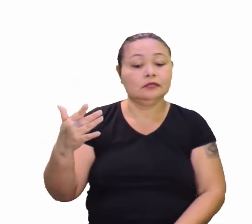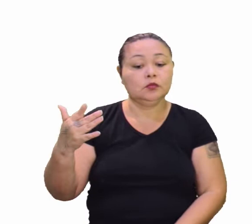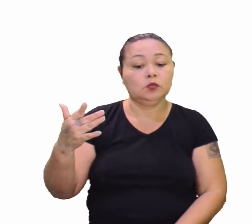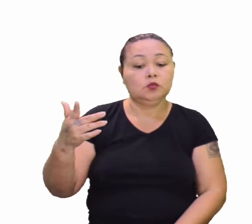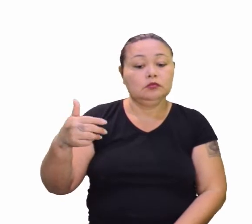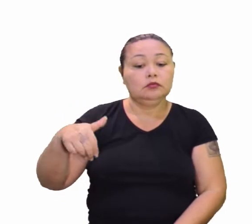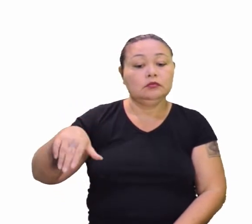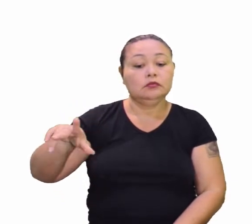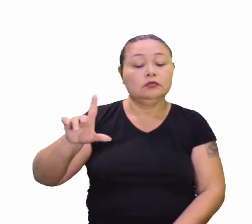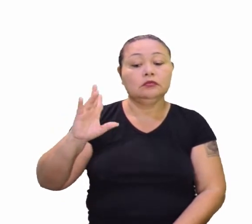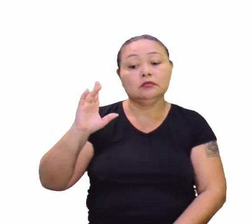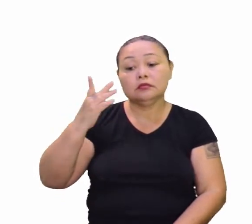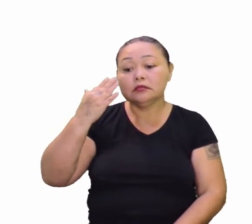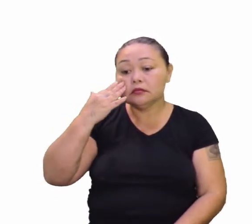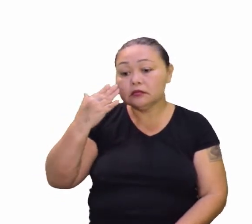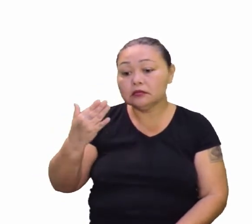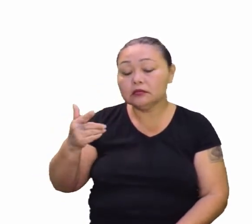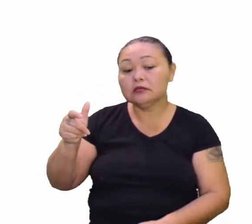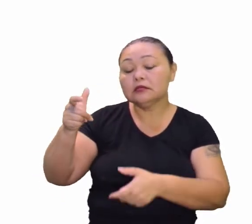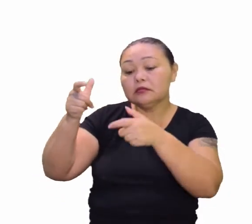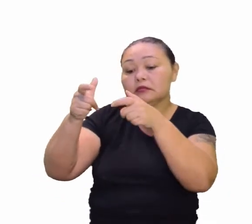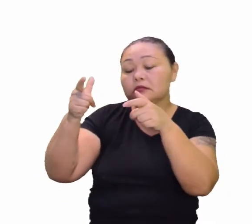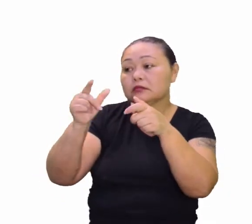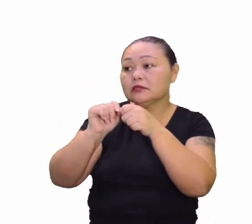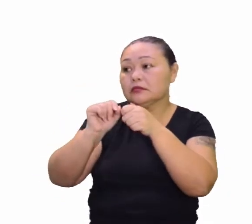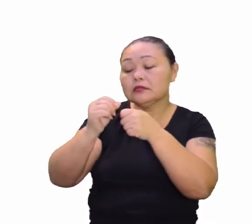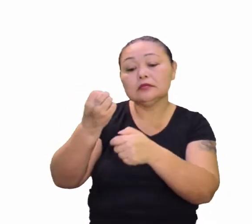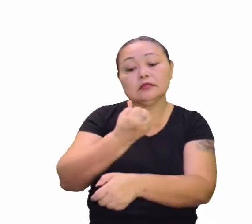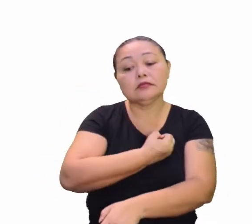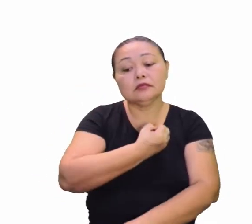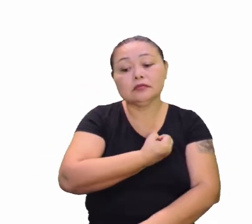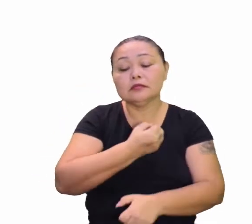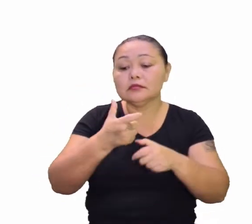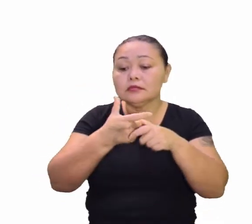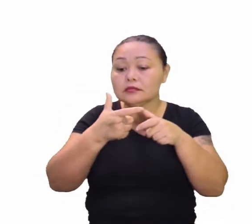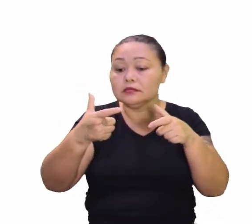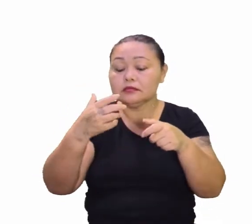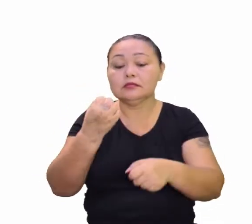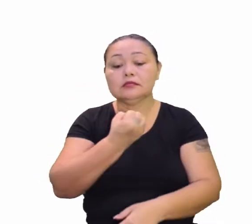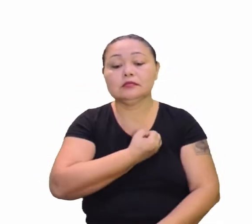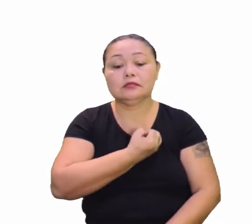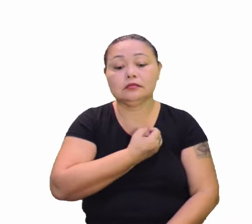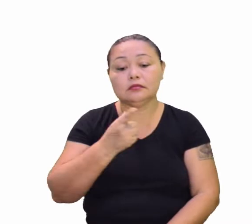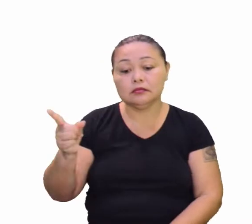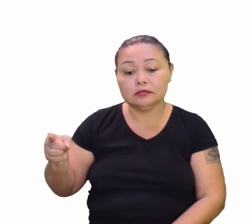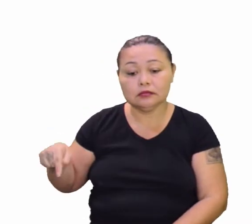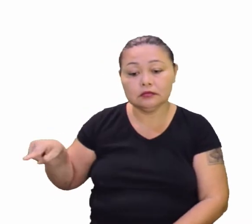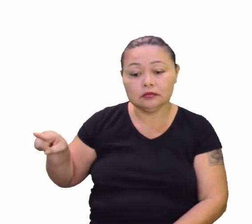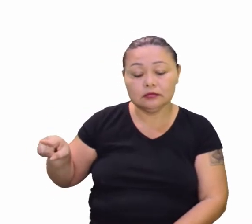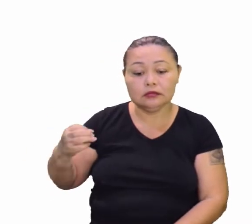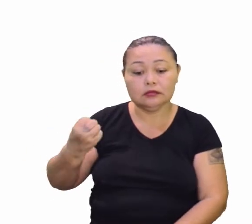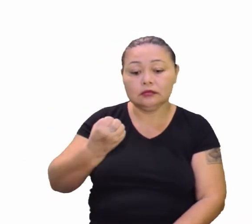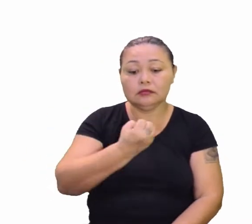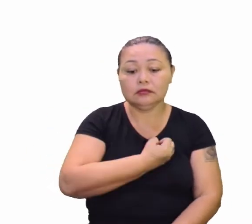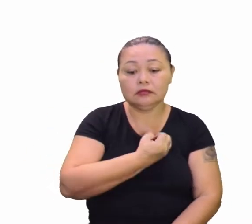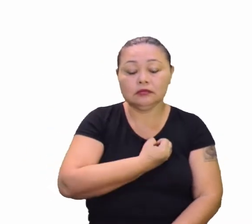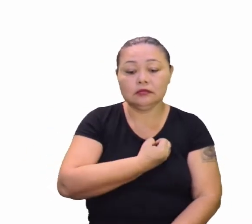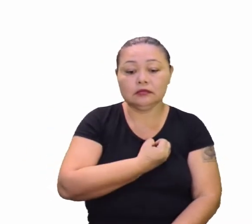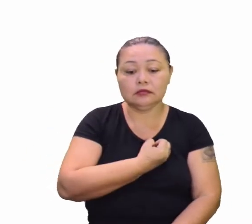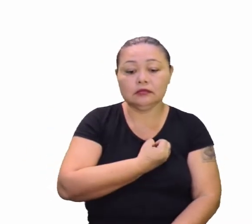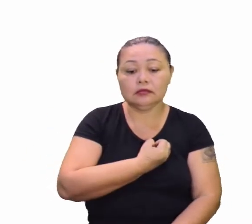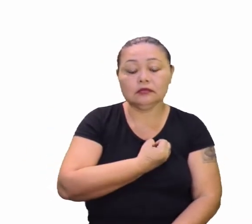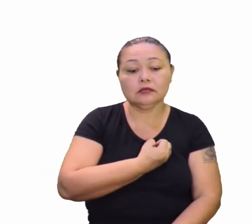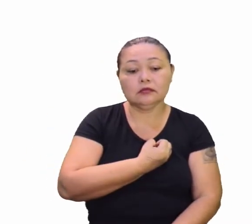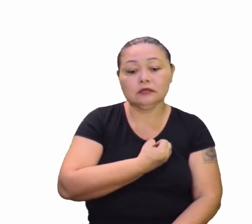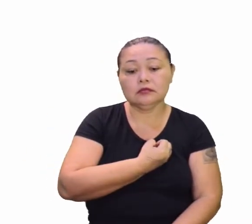Aí o aluno vai ter que detectar onde estão os maiores números. Muito bem. Olha, onde estão os maiores números, né?